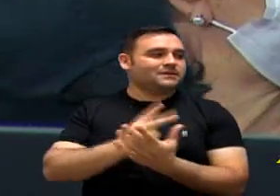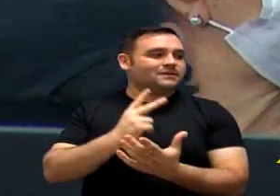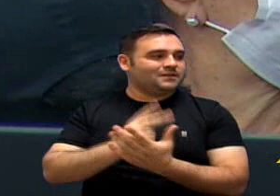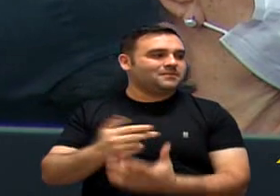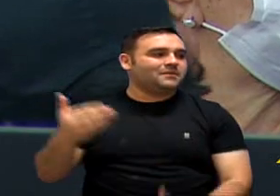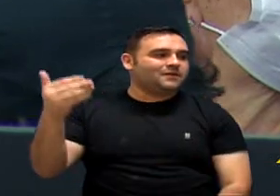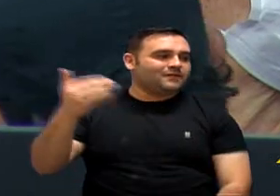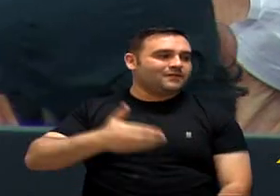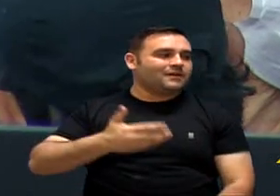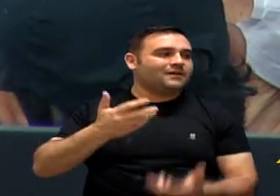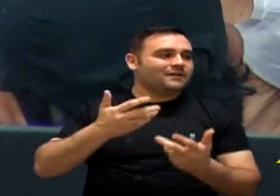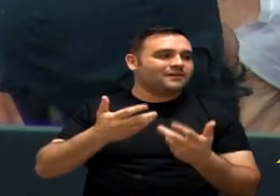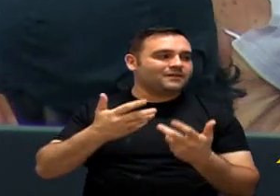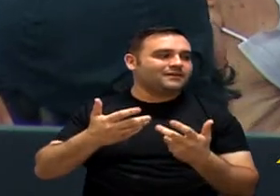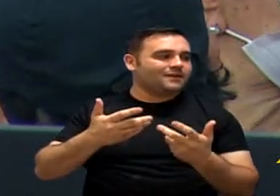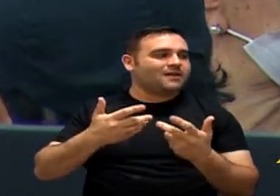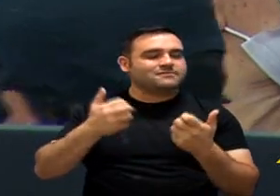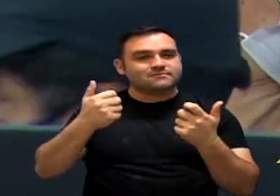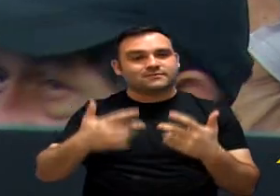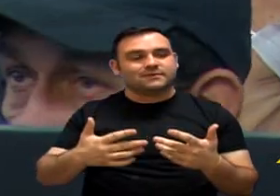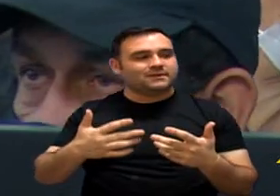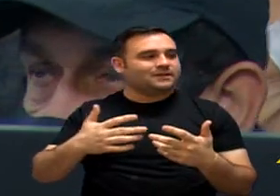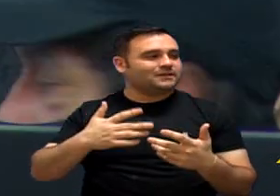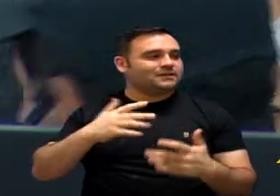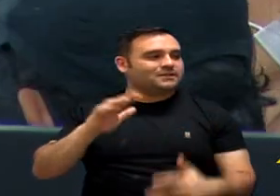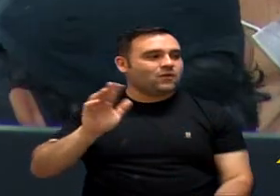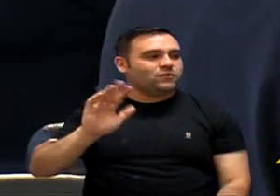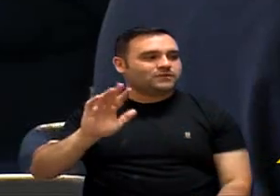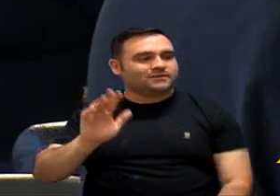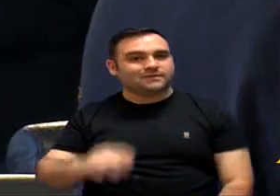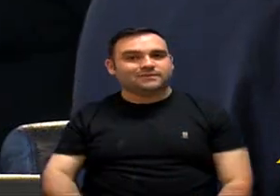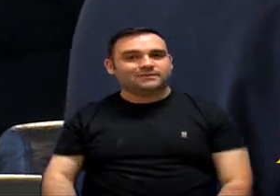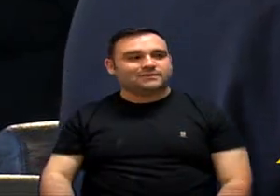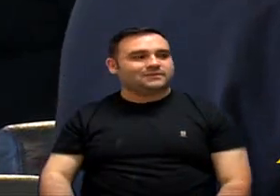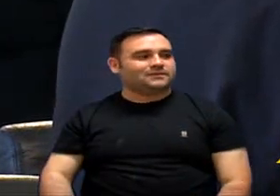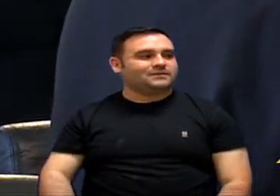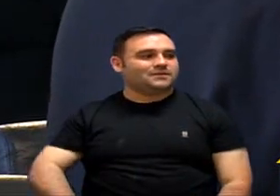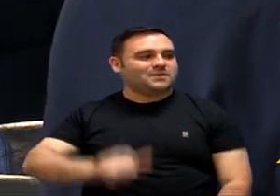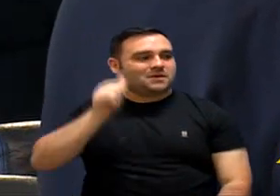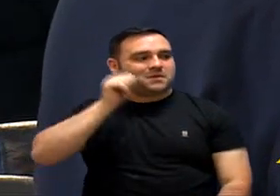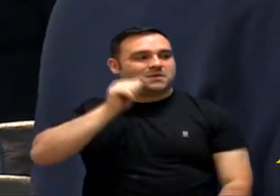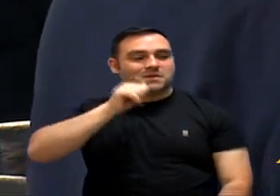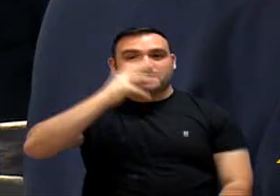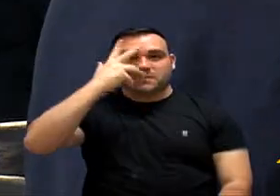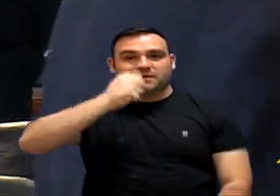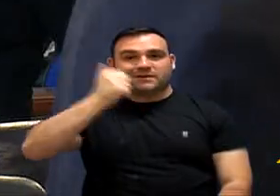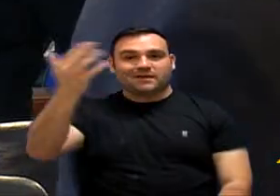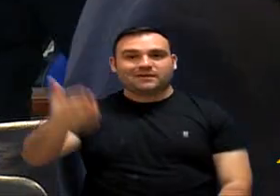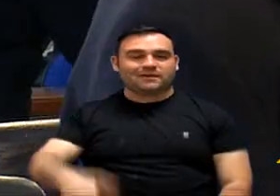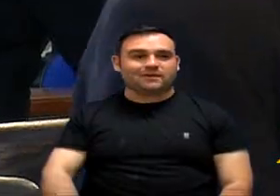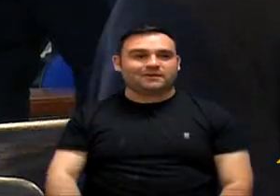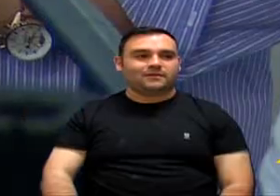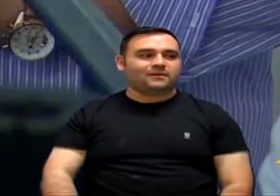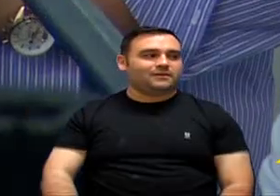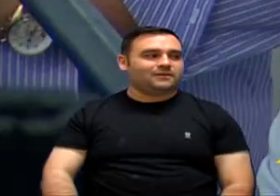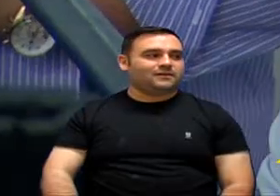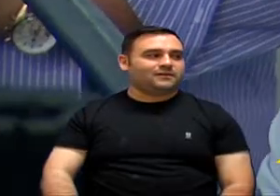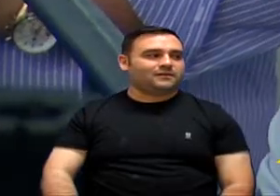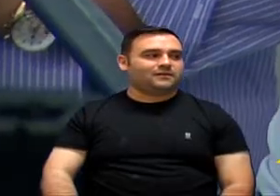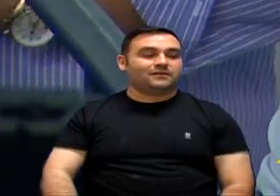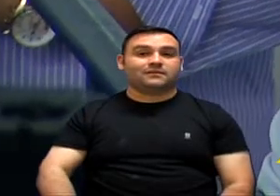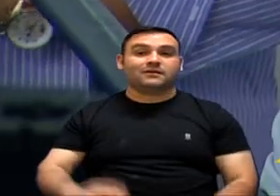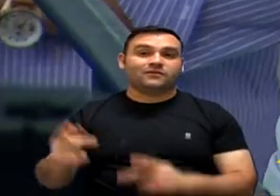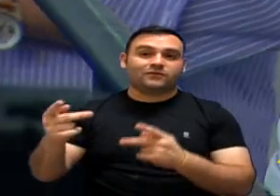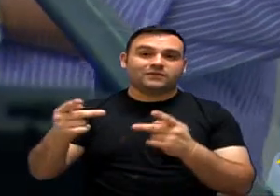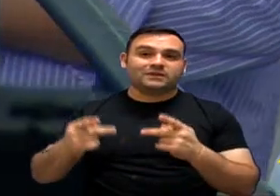cada vez que vem então quero fazer o registro a cena aí filha para é aquela menina bonita ali que está